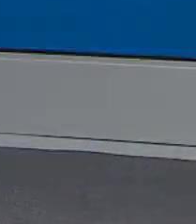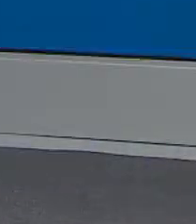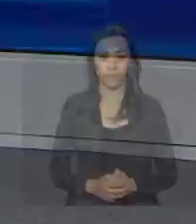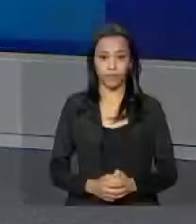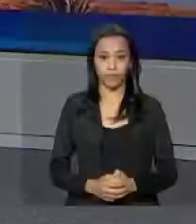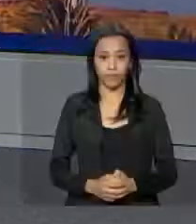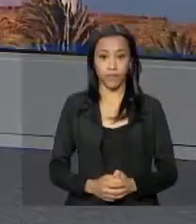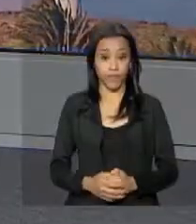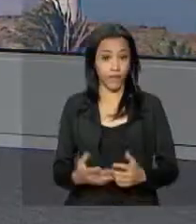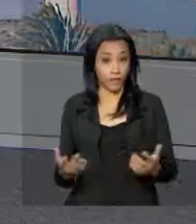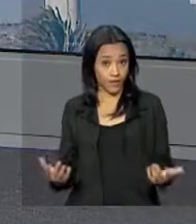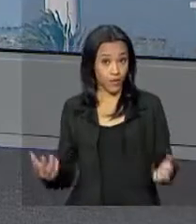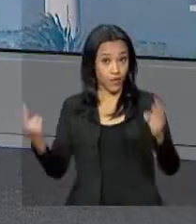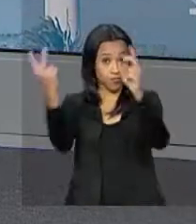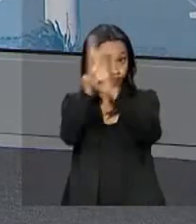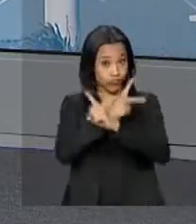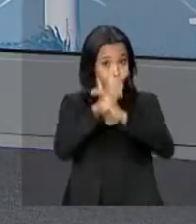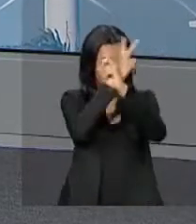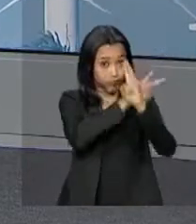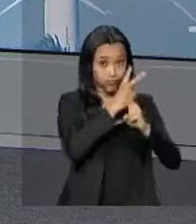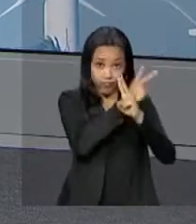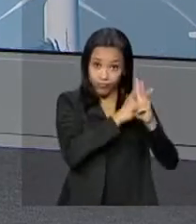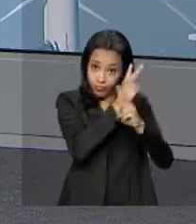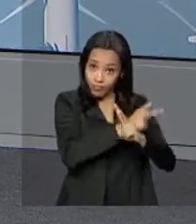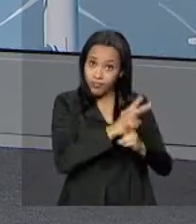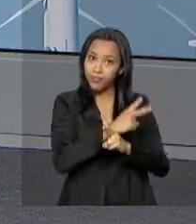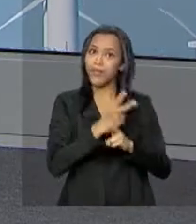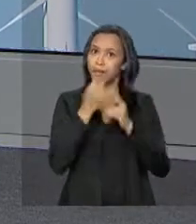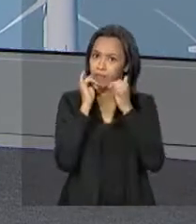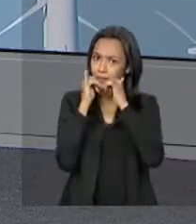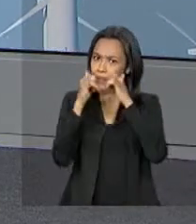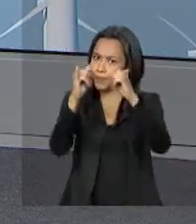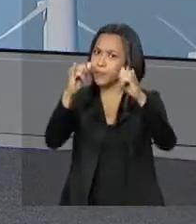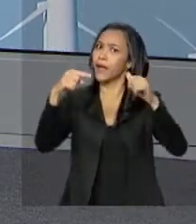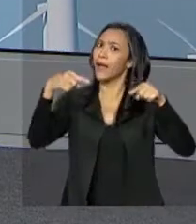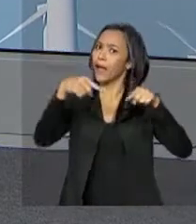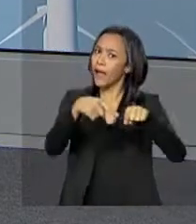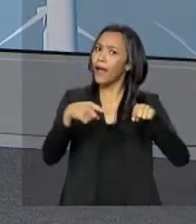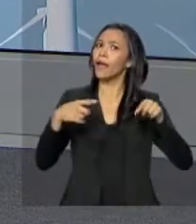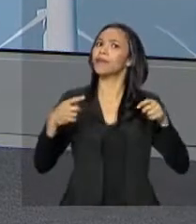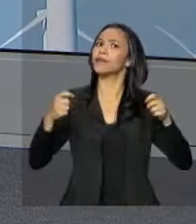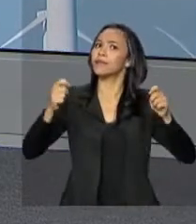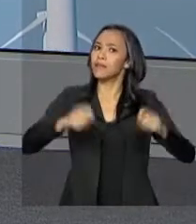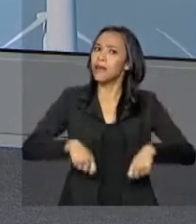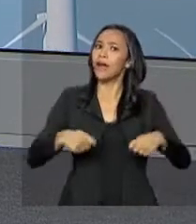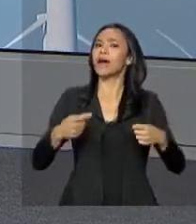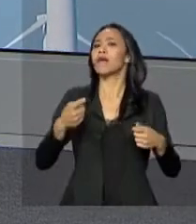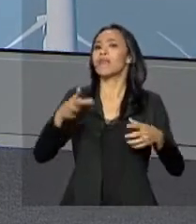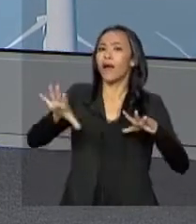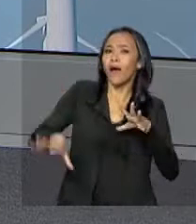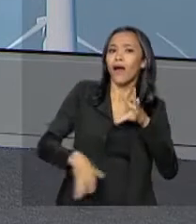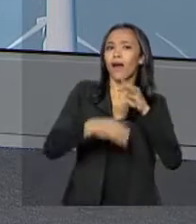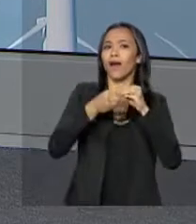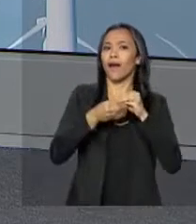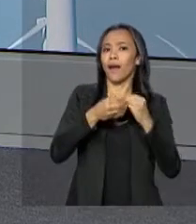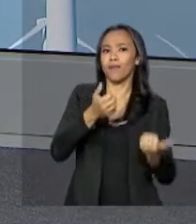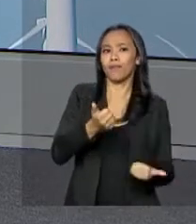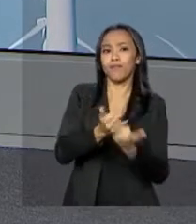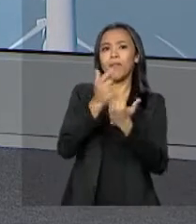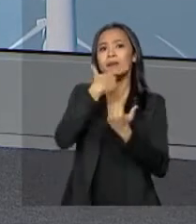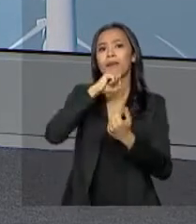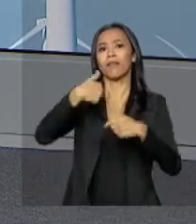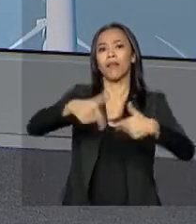E os ventos também geram energia, uma fonte limpa que ainda pode representar uma renda extra para produtores